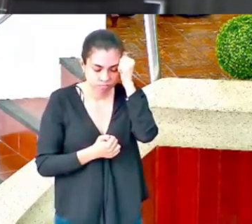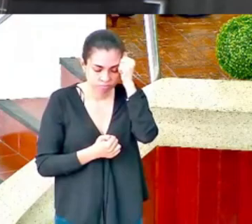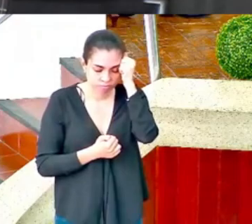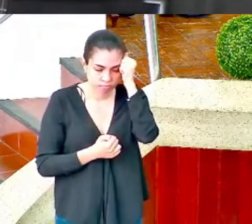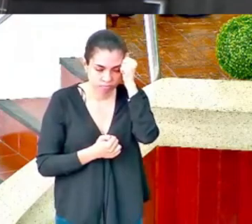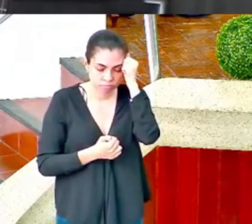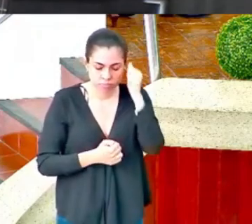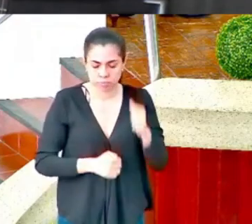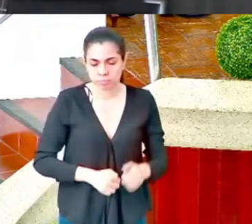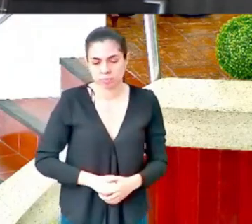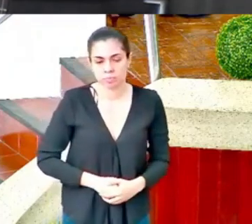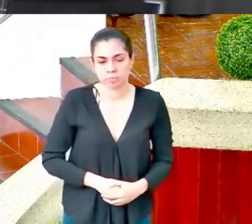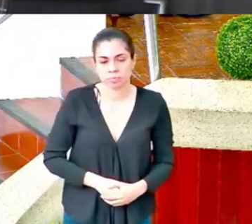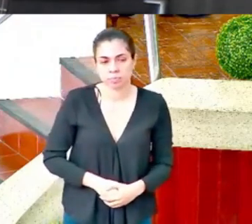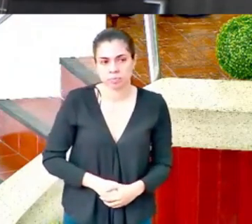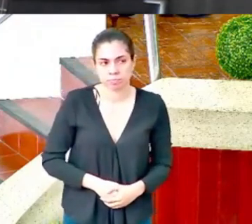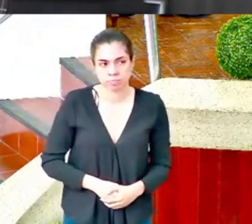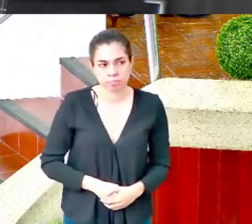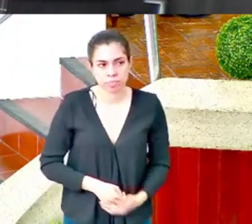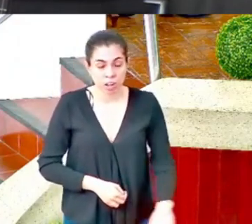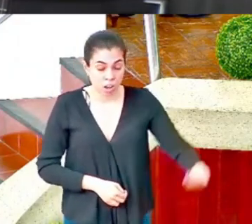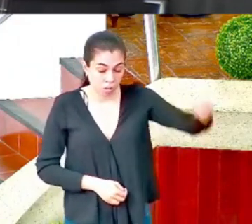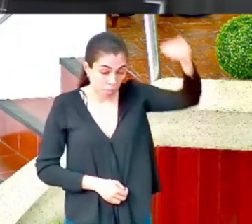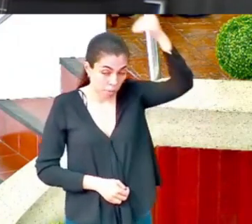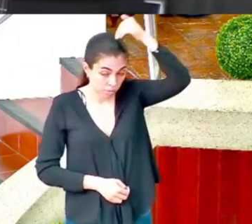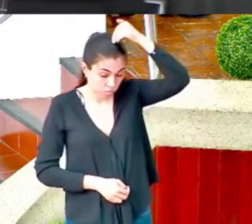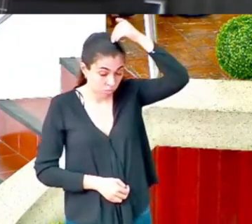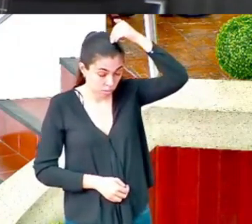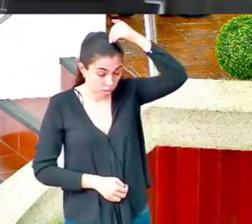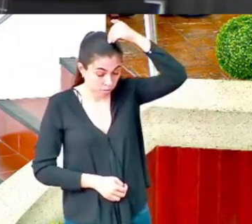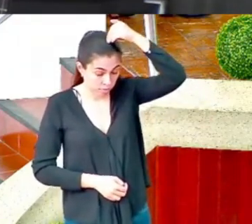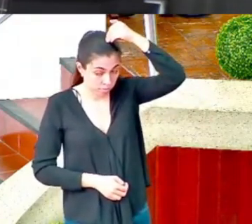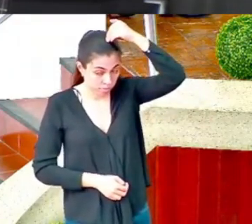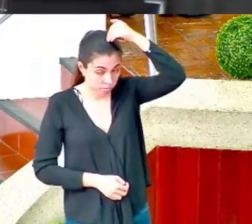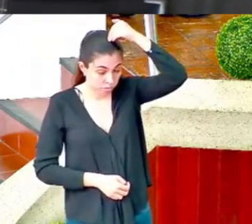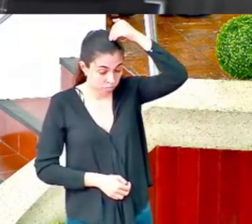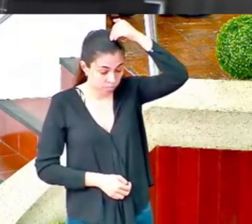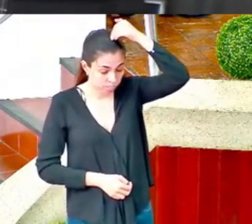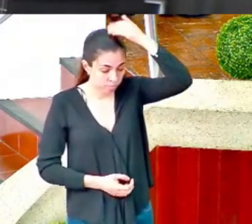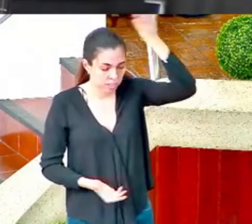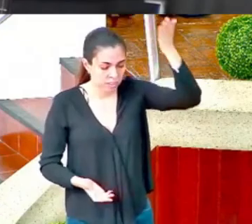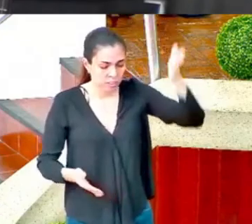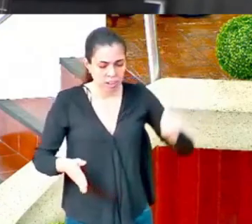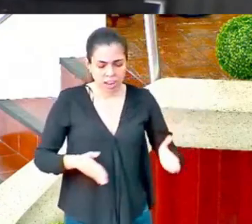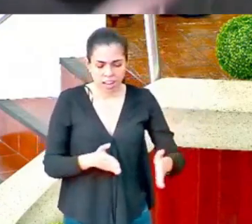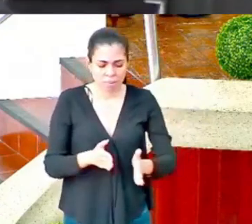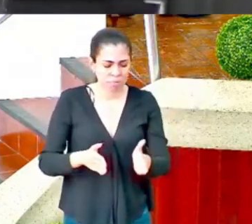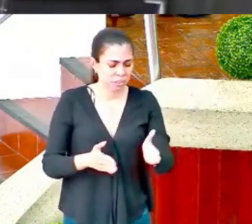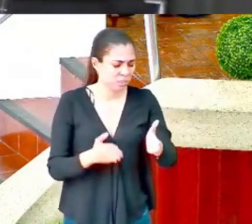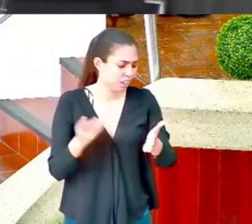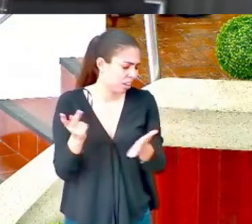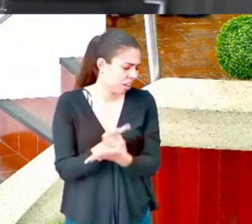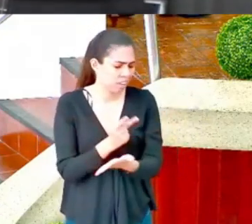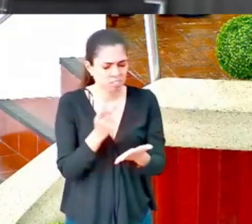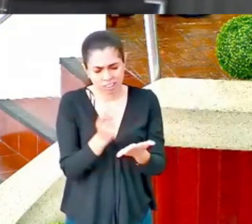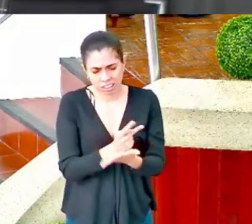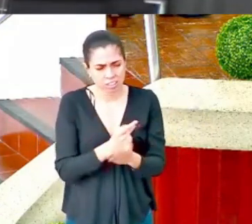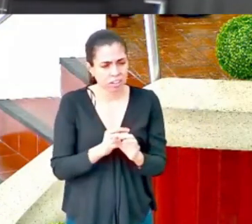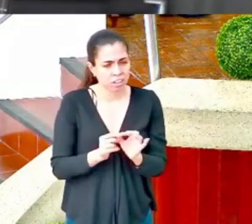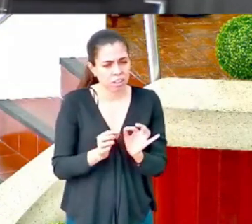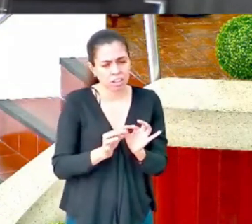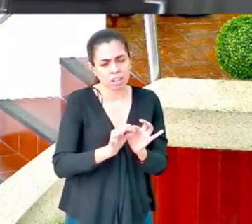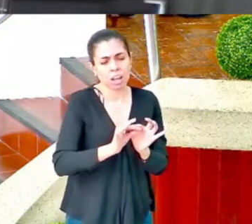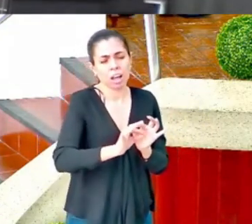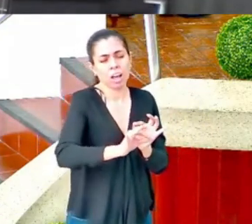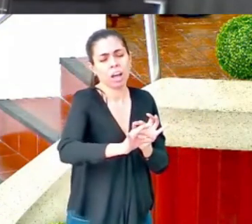Em algum momento a minha consciência me mostra que são caminhos errados, mas eu já estou nesses caminhos há muito tempo e eu não consigo voltar. Sabe o